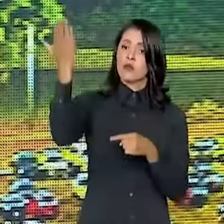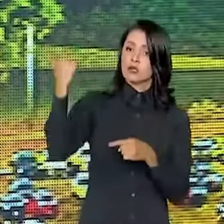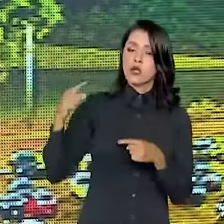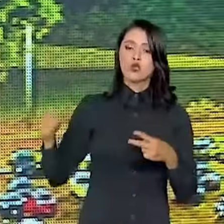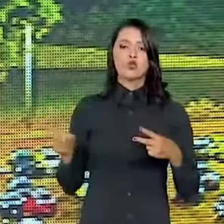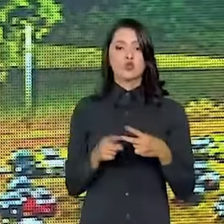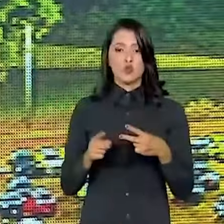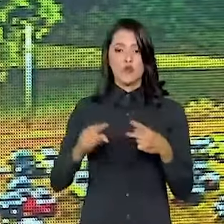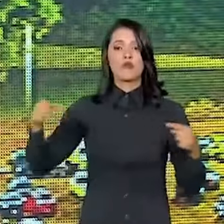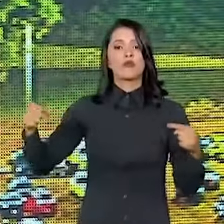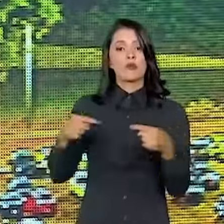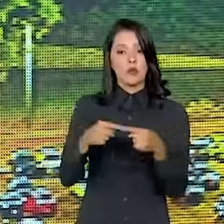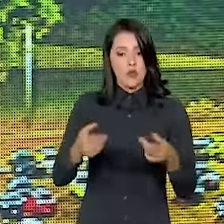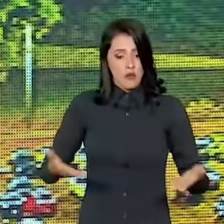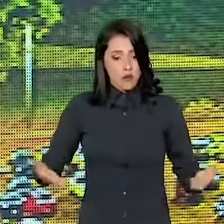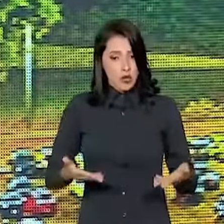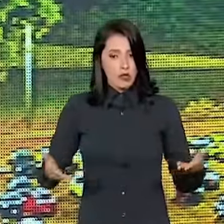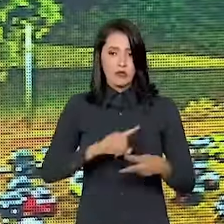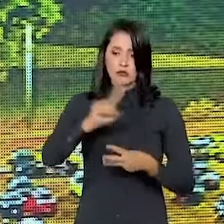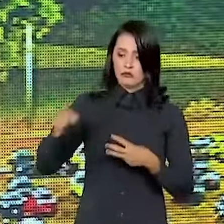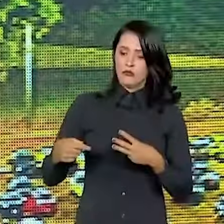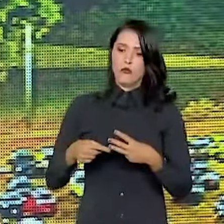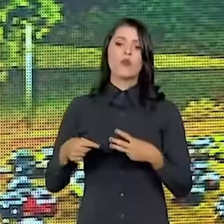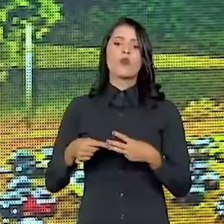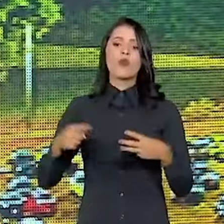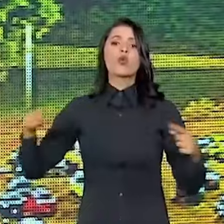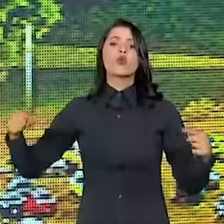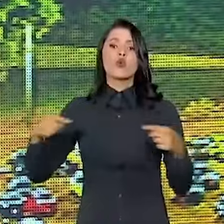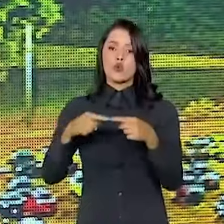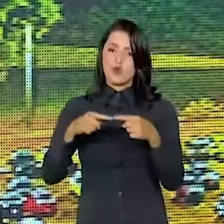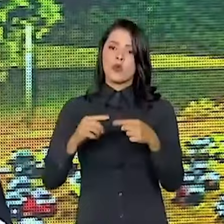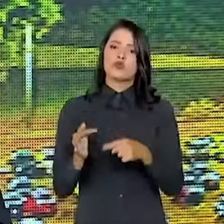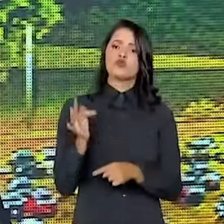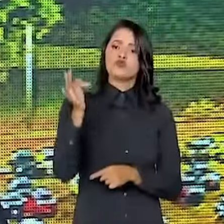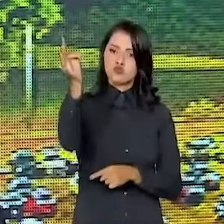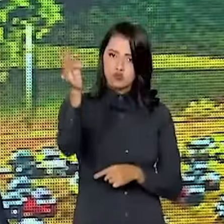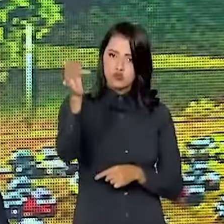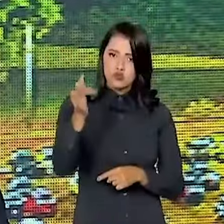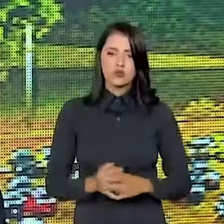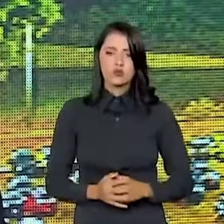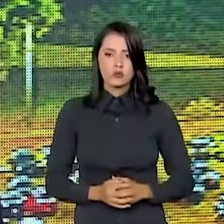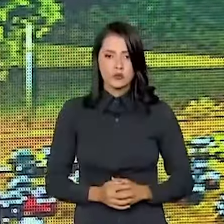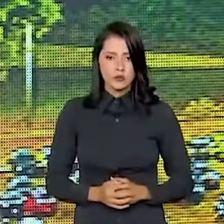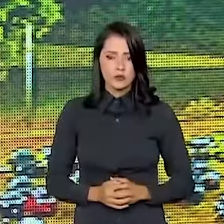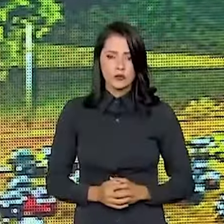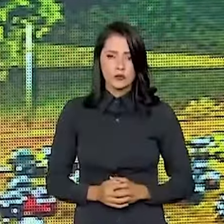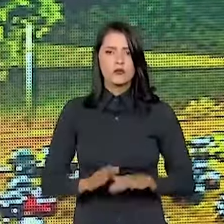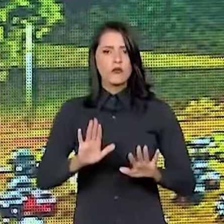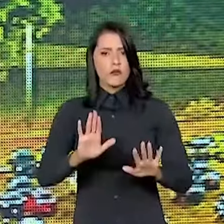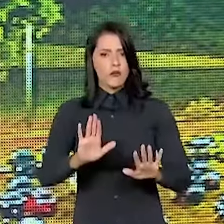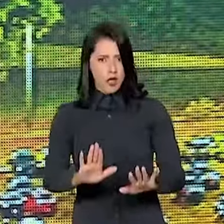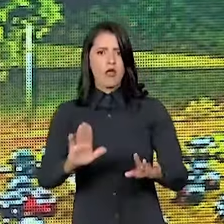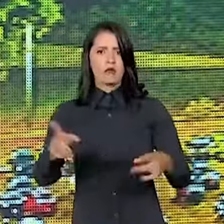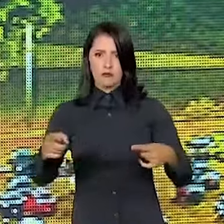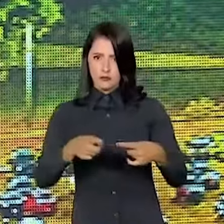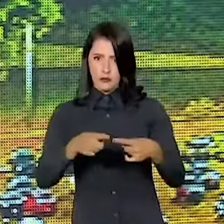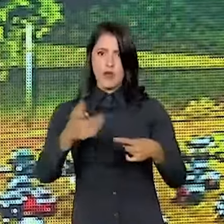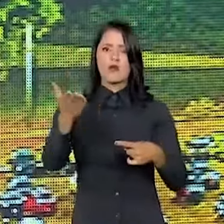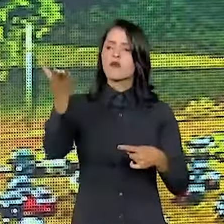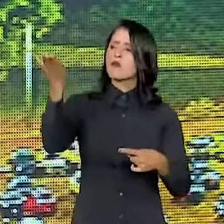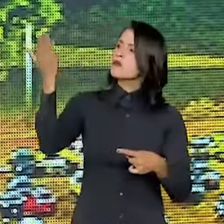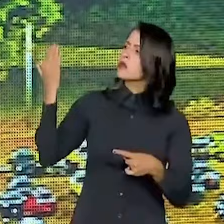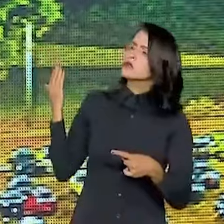uma em relação ao presente e uma em relação ao futuro. Em relação ao